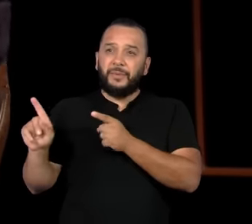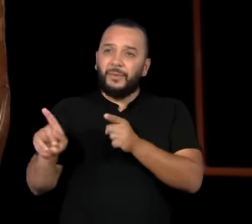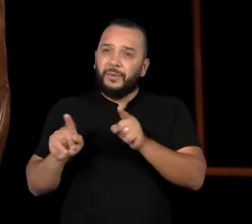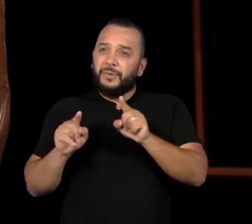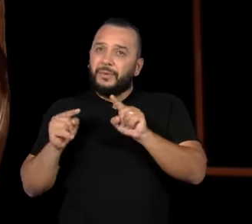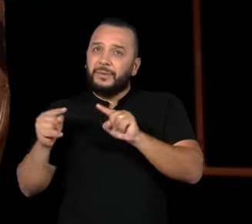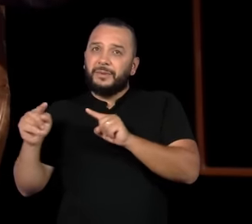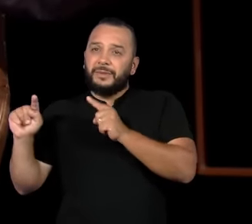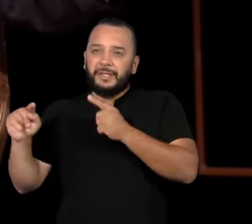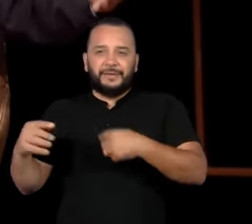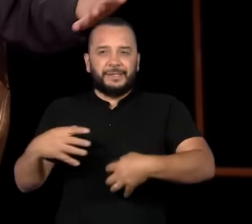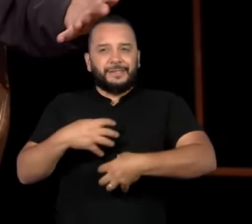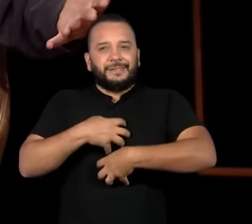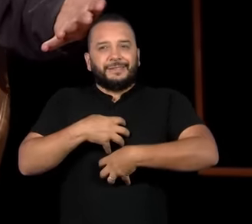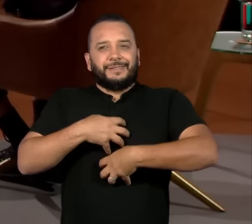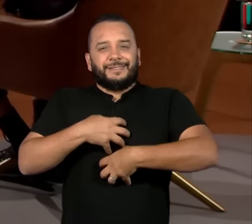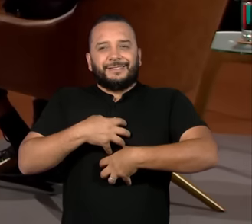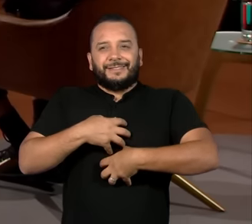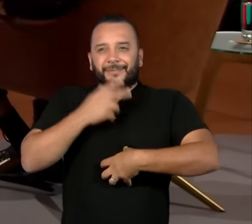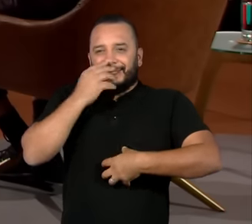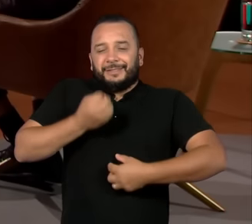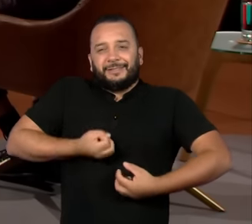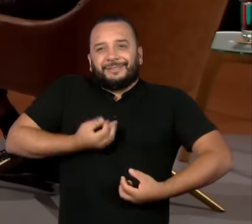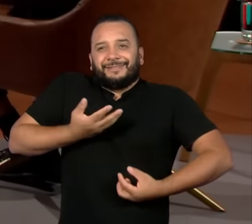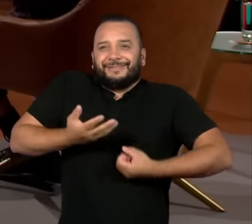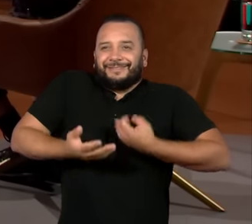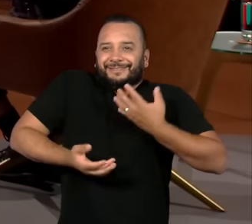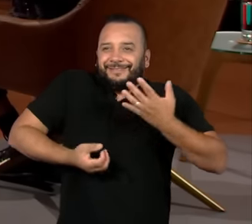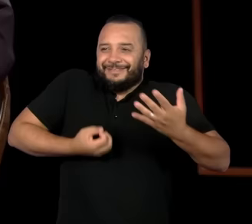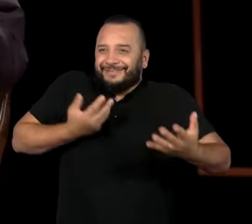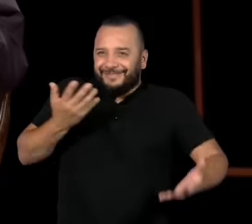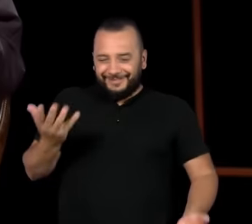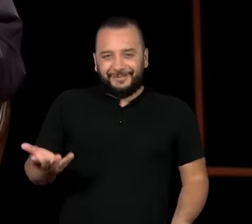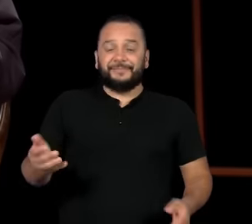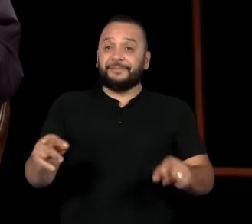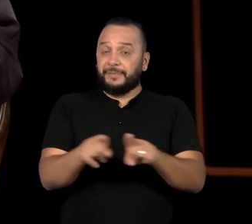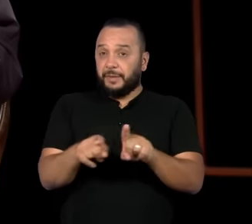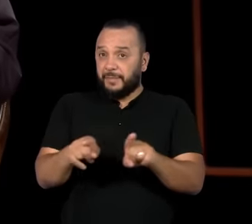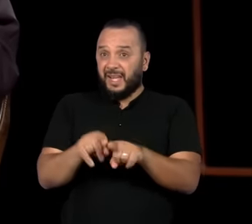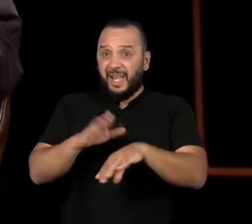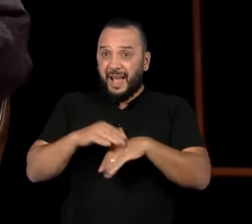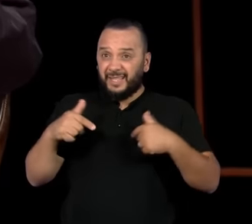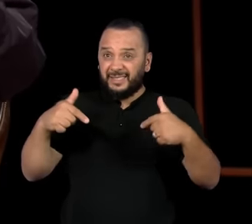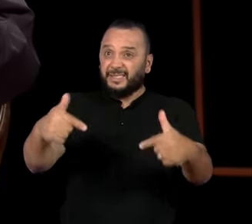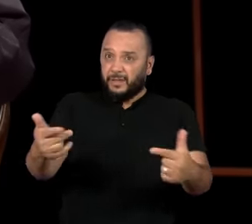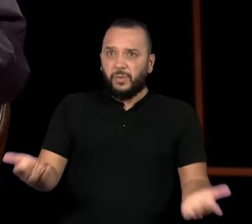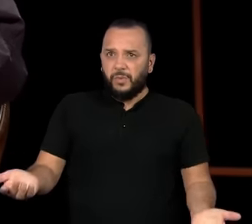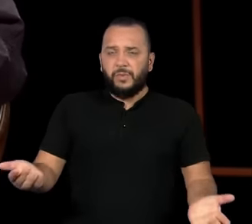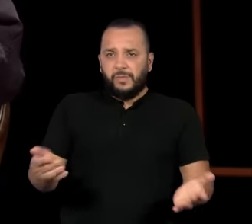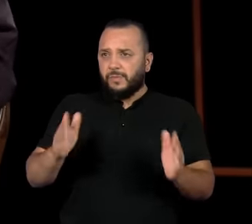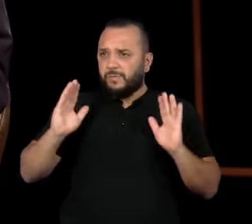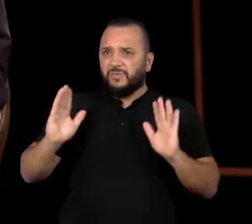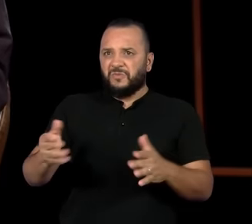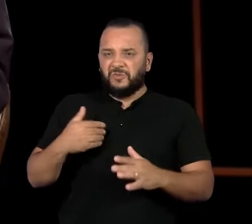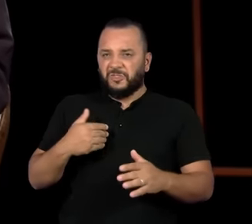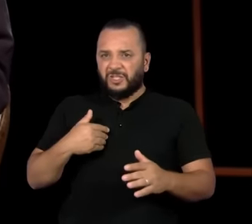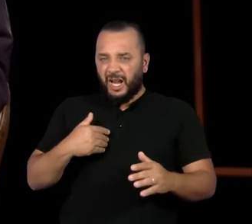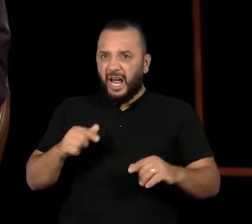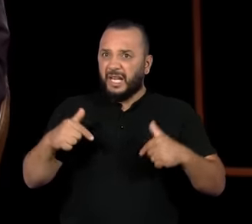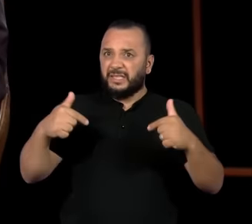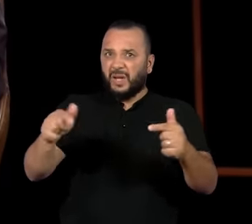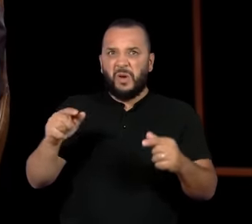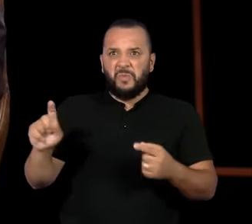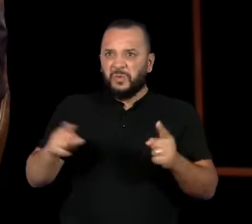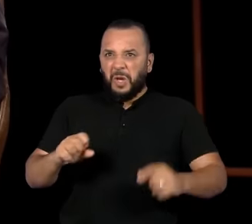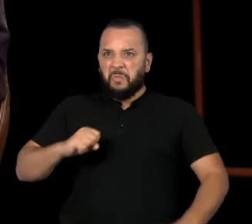Aquilo empolgava mais ainda, né? Ou quando fosse uma cena de ação, por exemplo, uma cena de ação qualquer, a